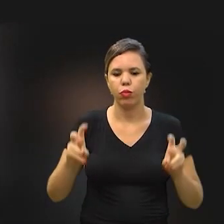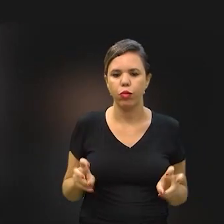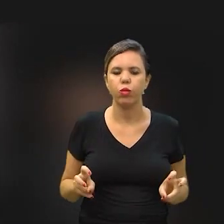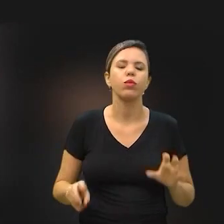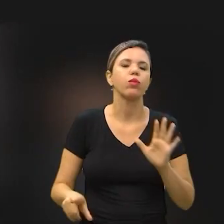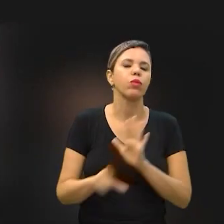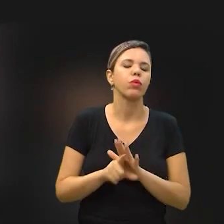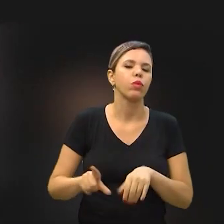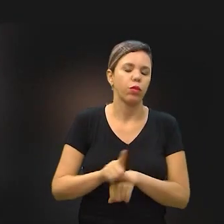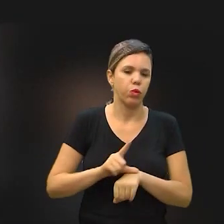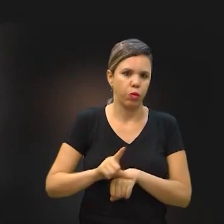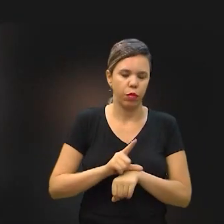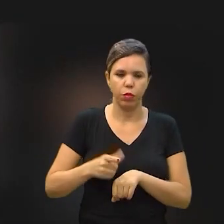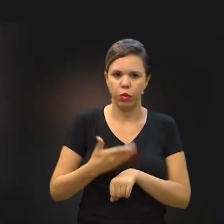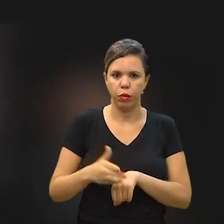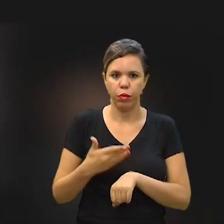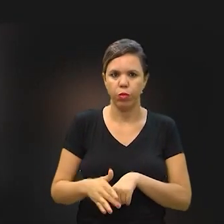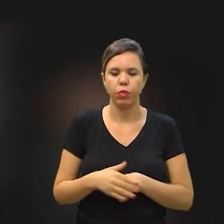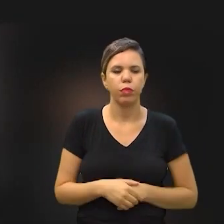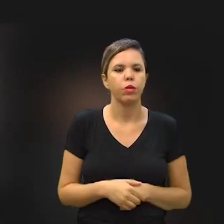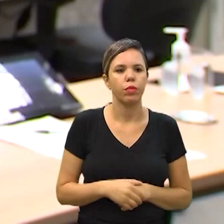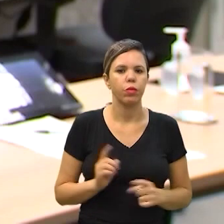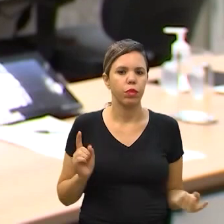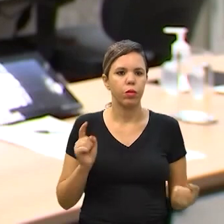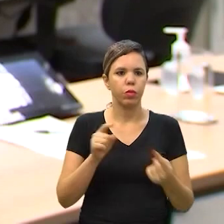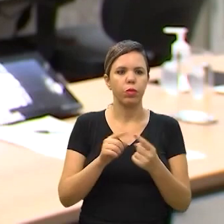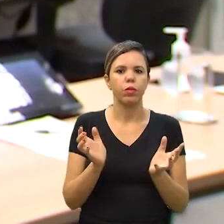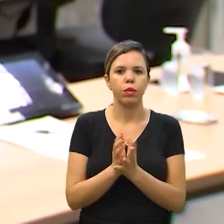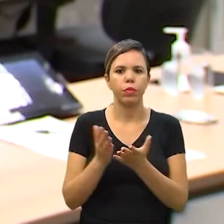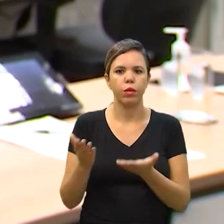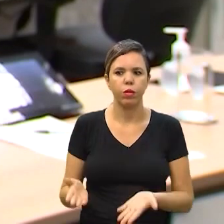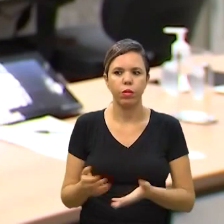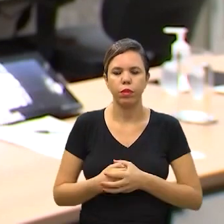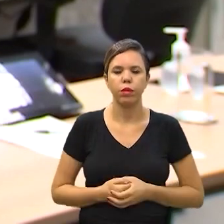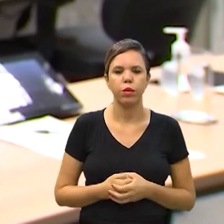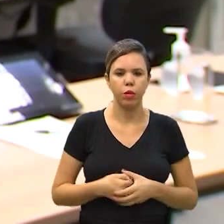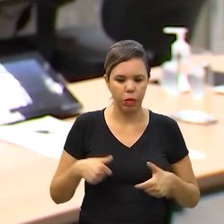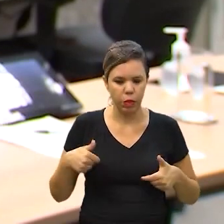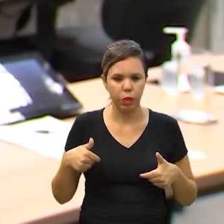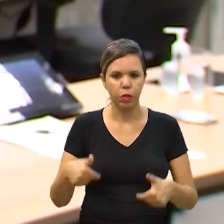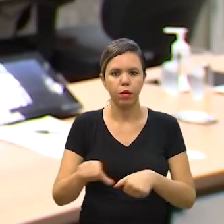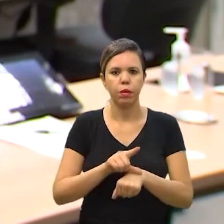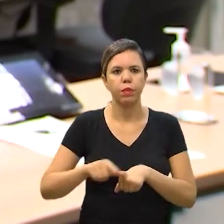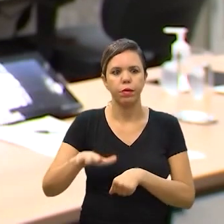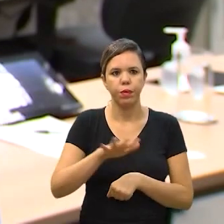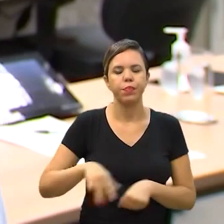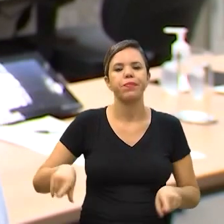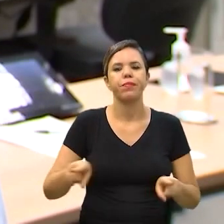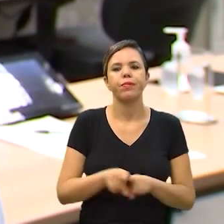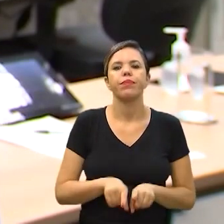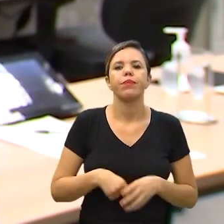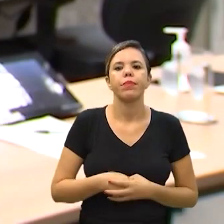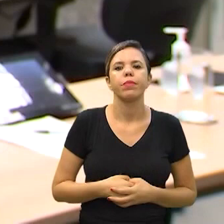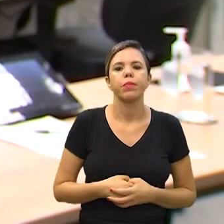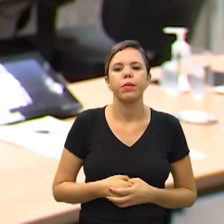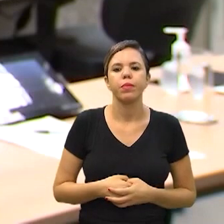o assunto foi a lei da APA e a legislação aplicada. O intuito dessa comissão é nos debruçarmos na